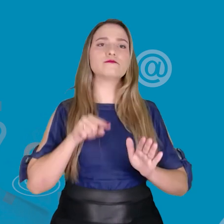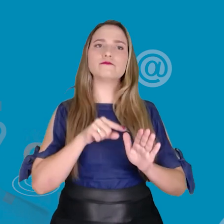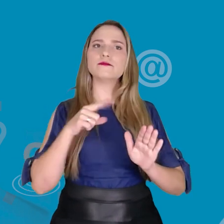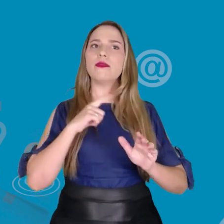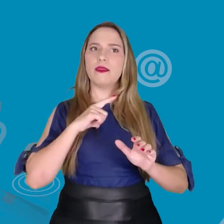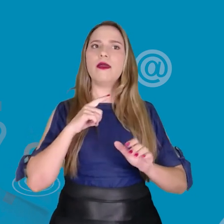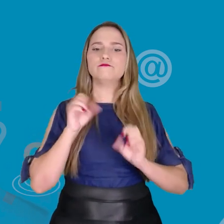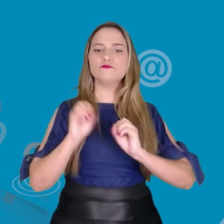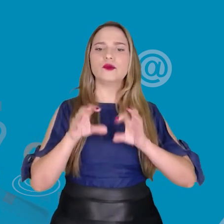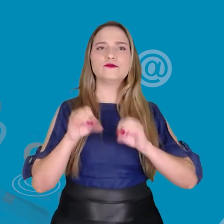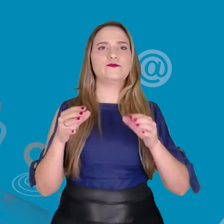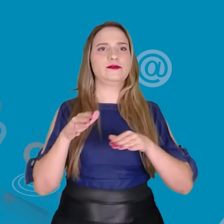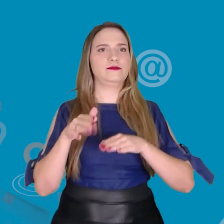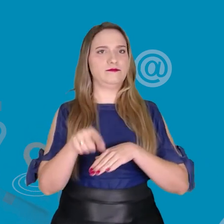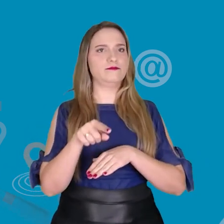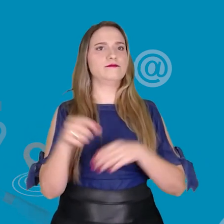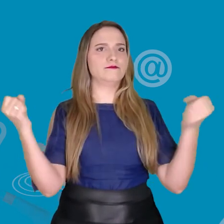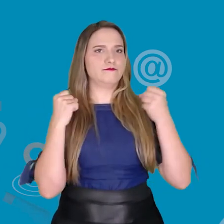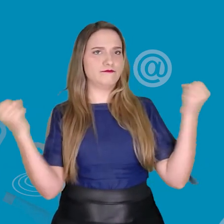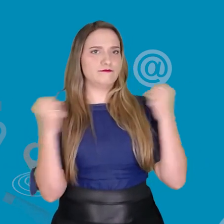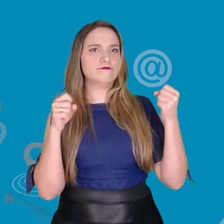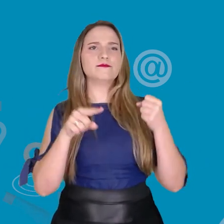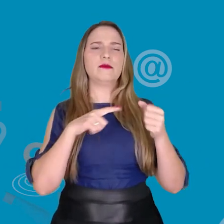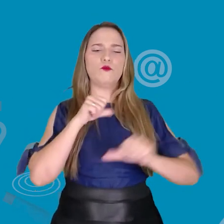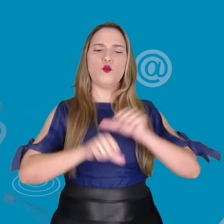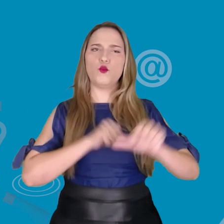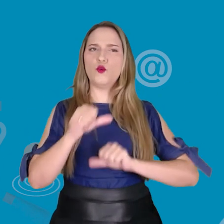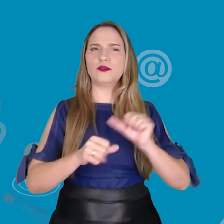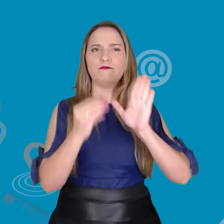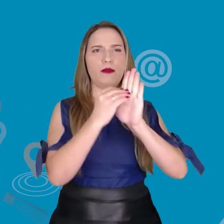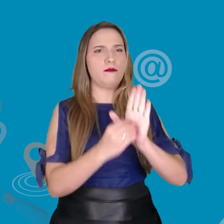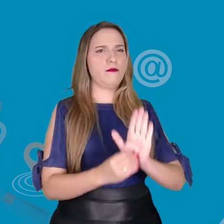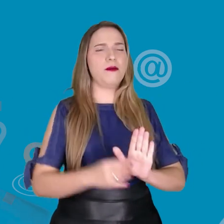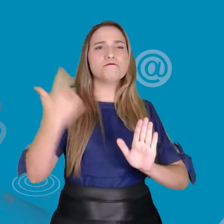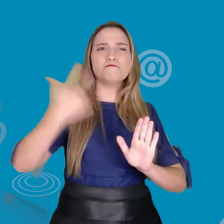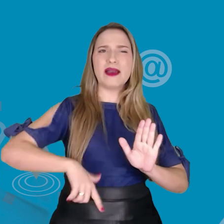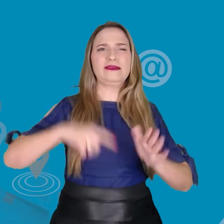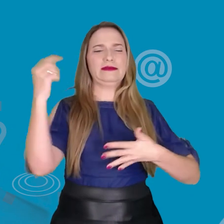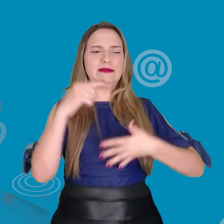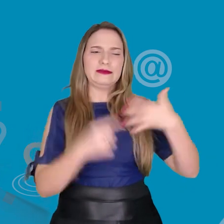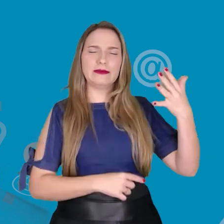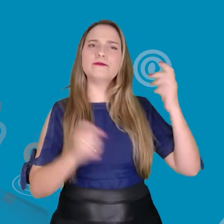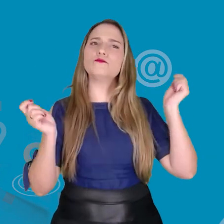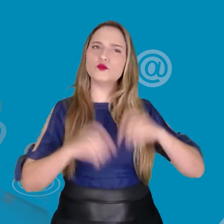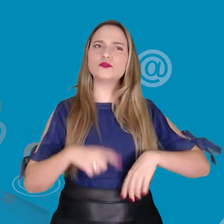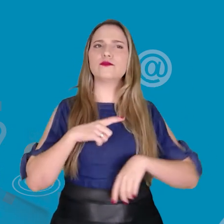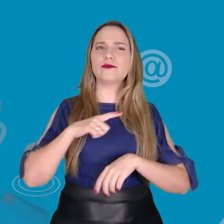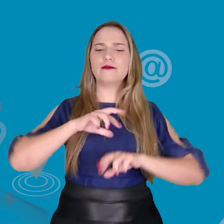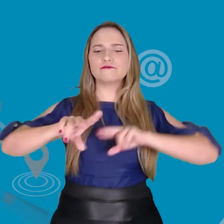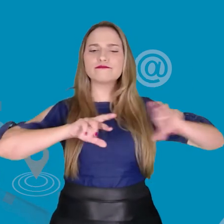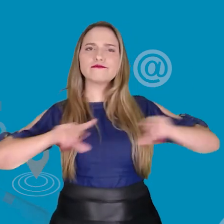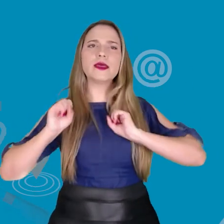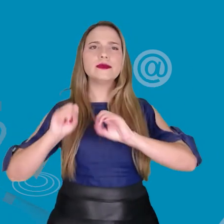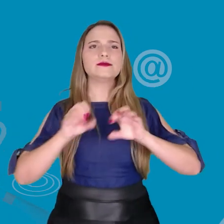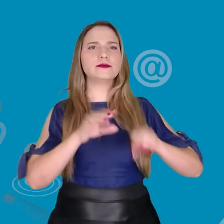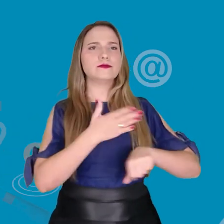série de mudanças nas aulas de educação física escolar, ampliando muito mais as possibilidades de